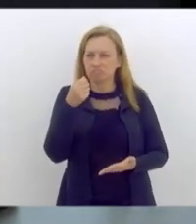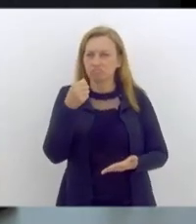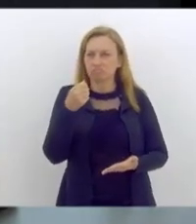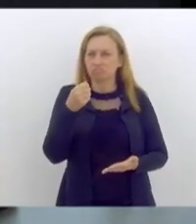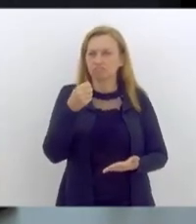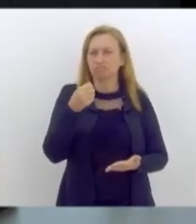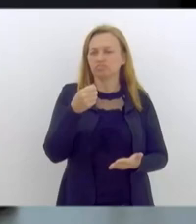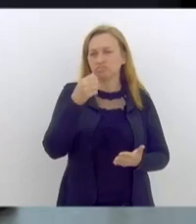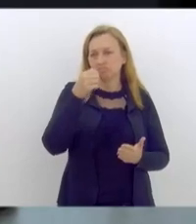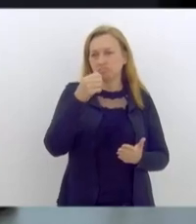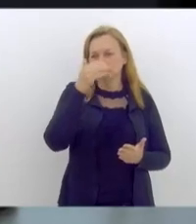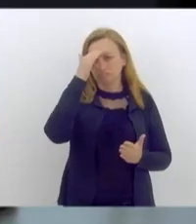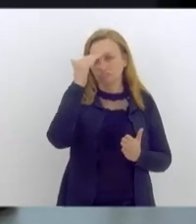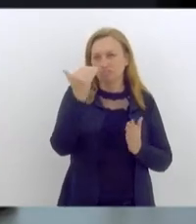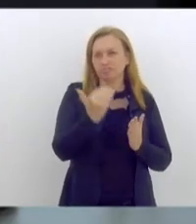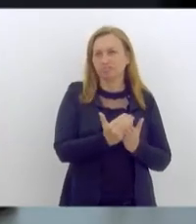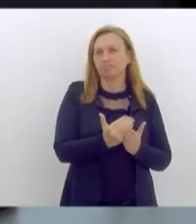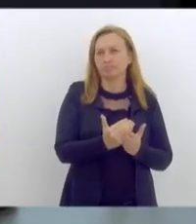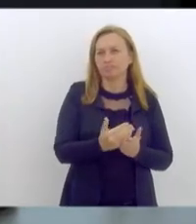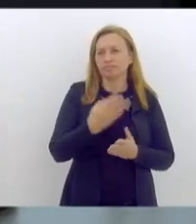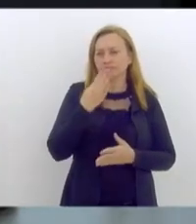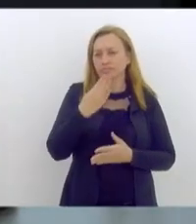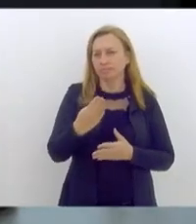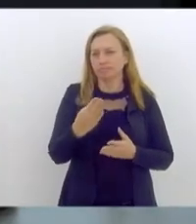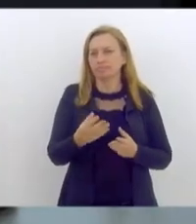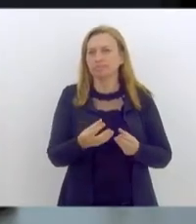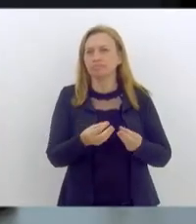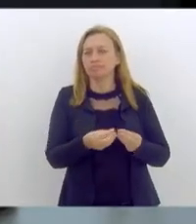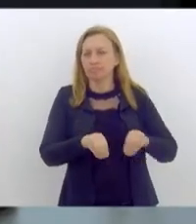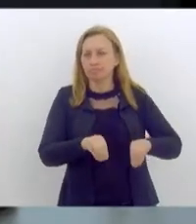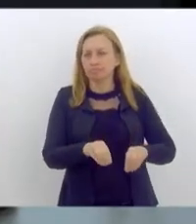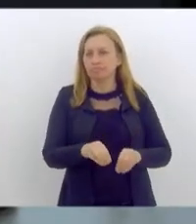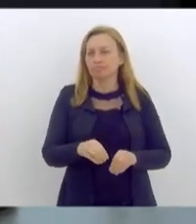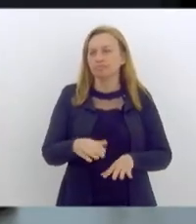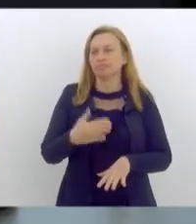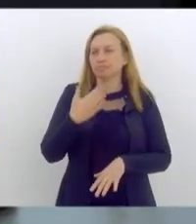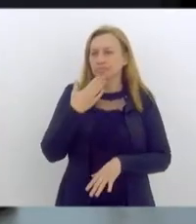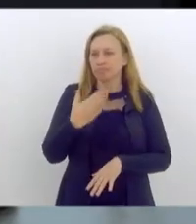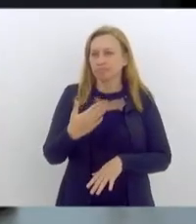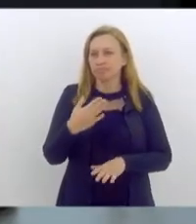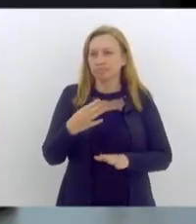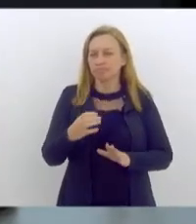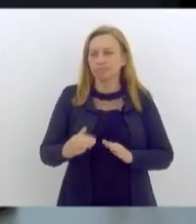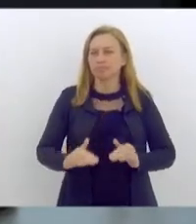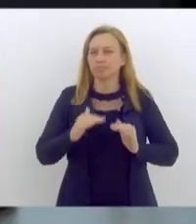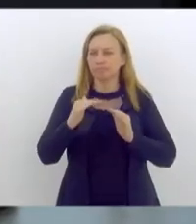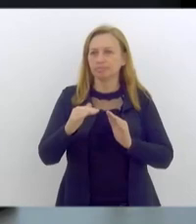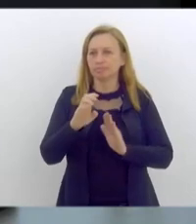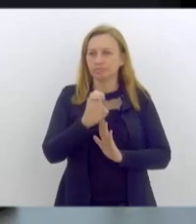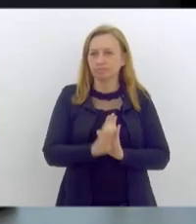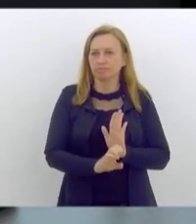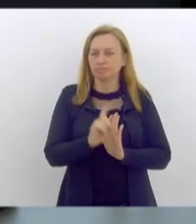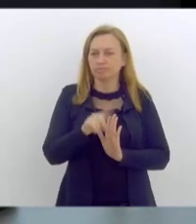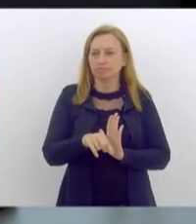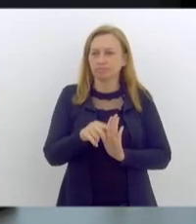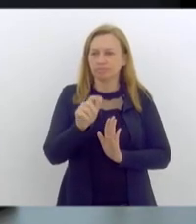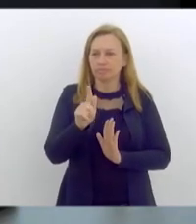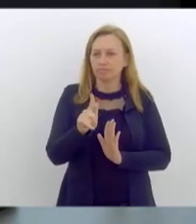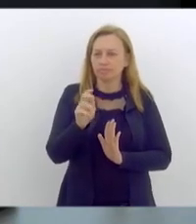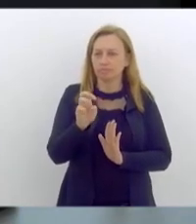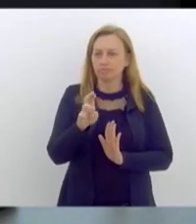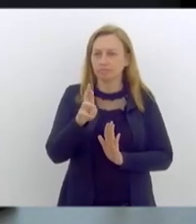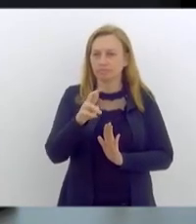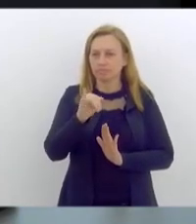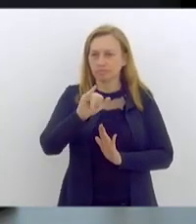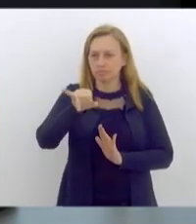e ter algum tipo de consequência Então nossa sugestão de sobremenda é para que age Rio